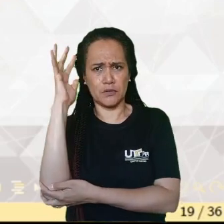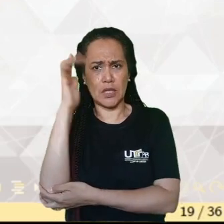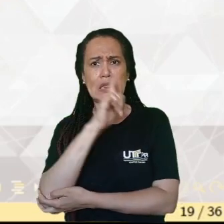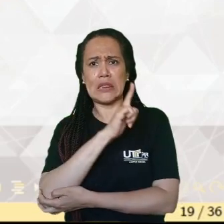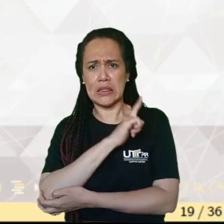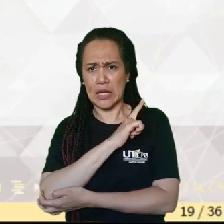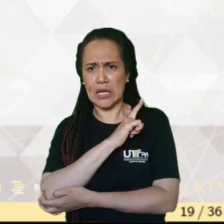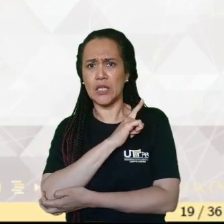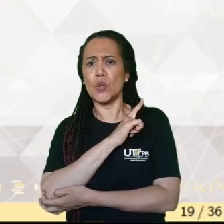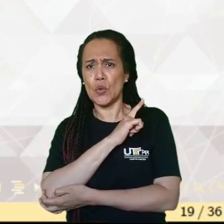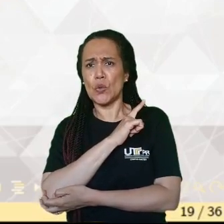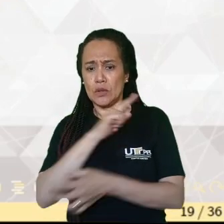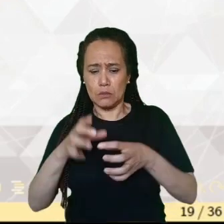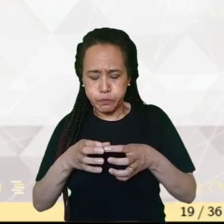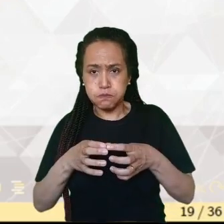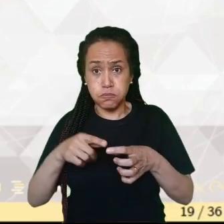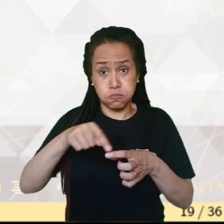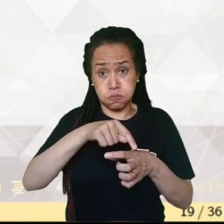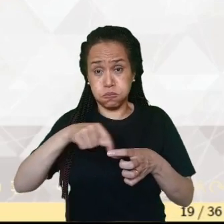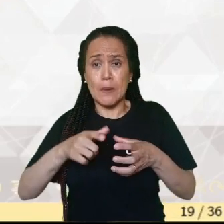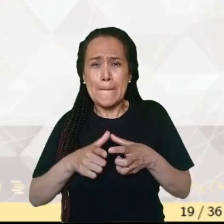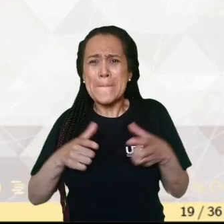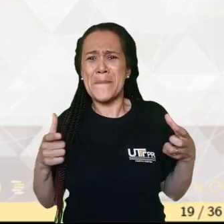que aquilo que está lá na área. Mas se for para